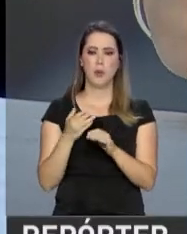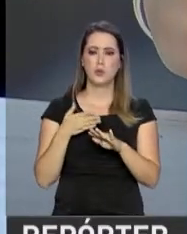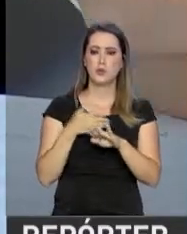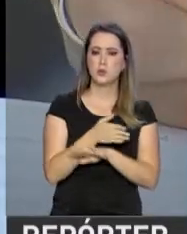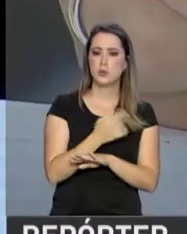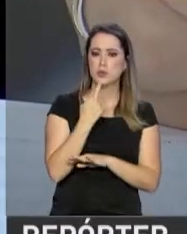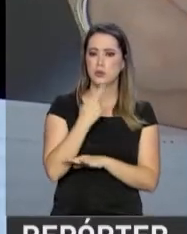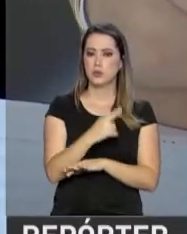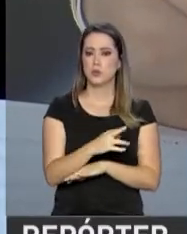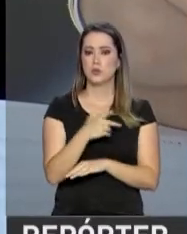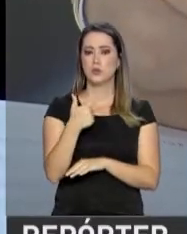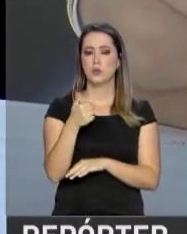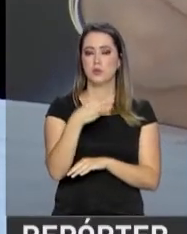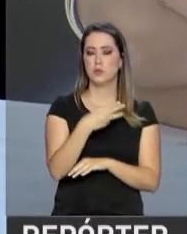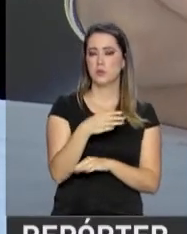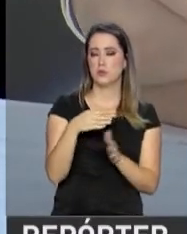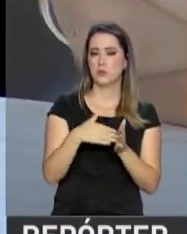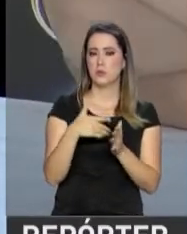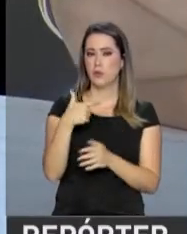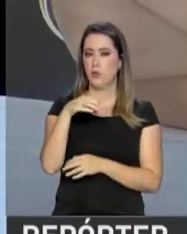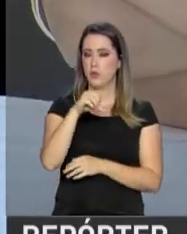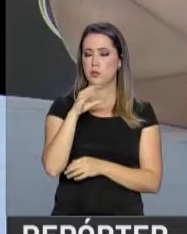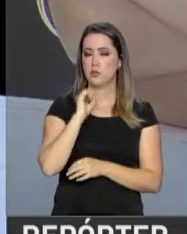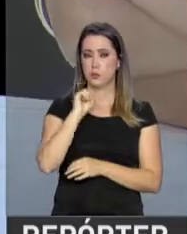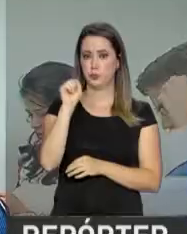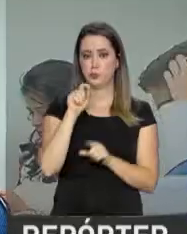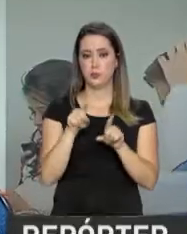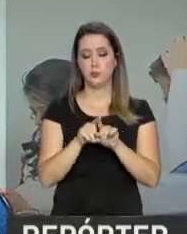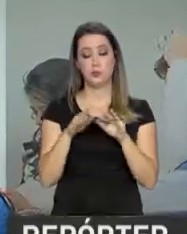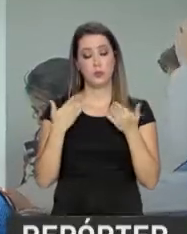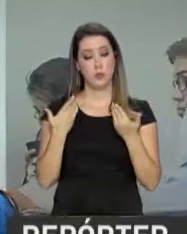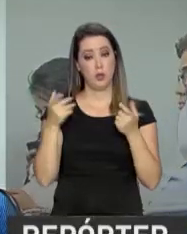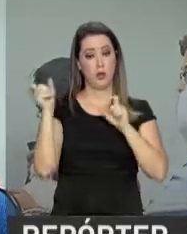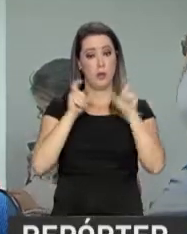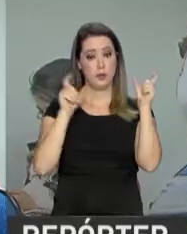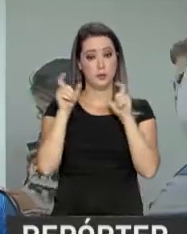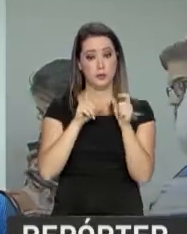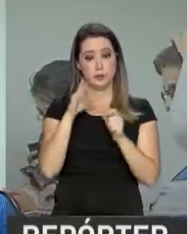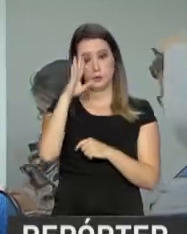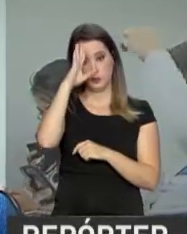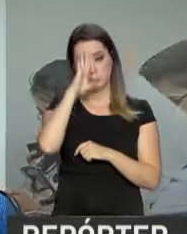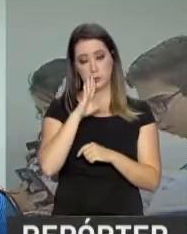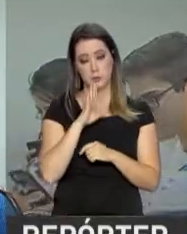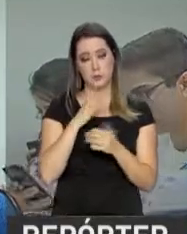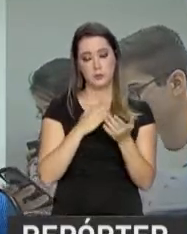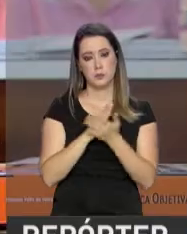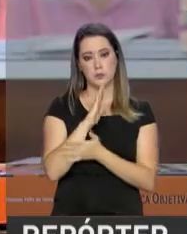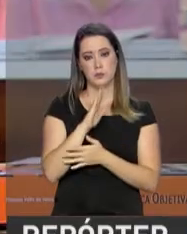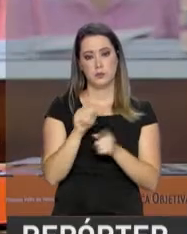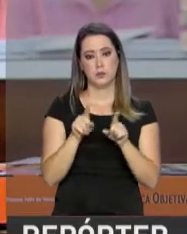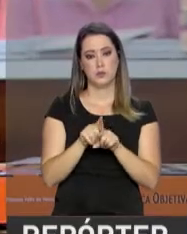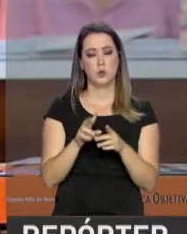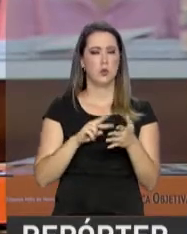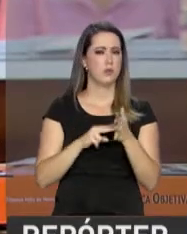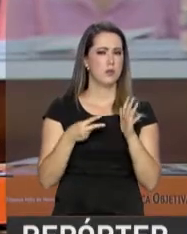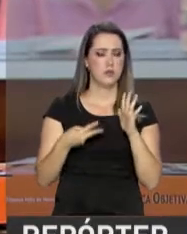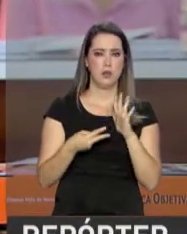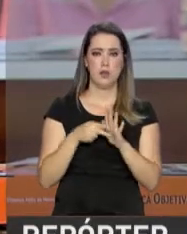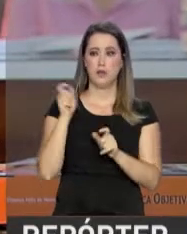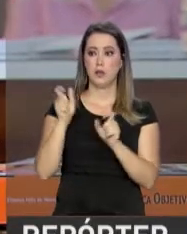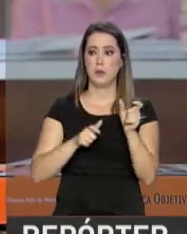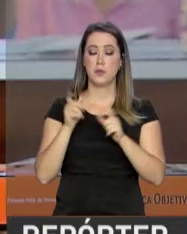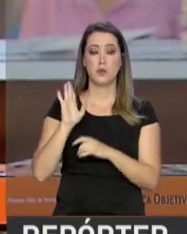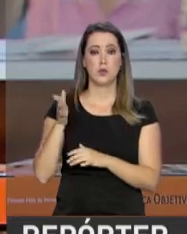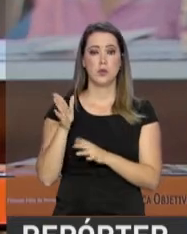dias 23 e 29 de abril ea tensão o pedido de isenção aprovado não significa que o candidato